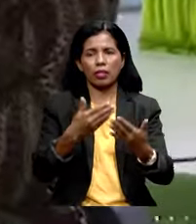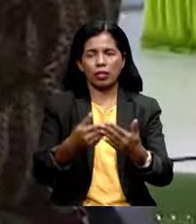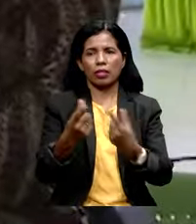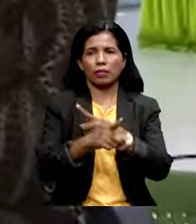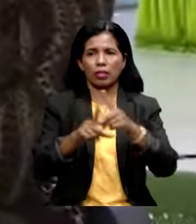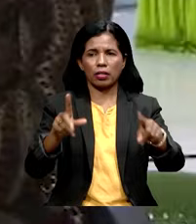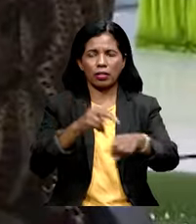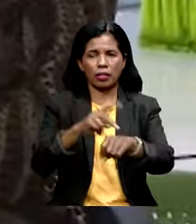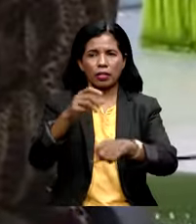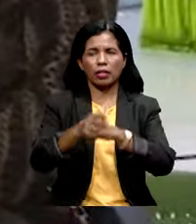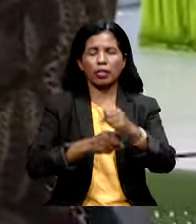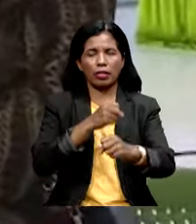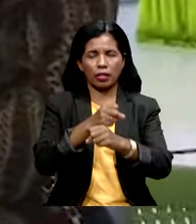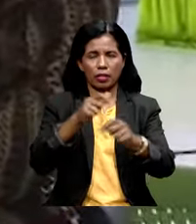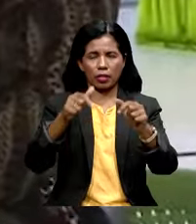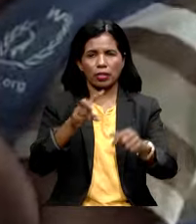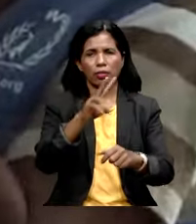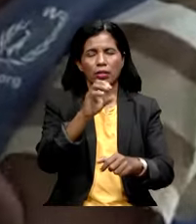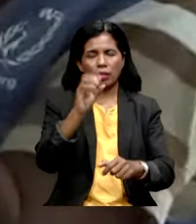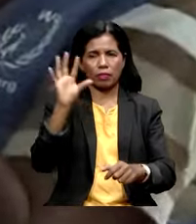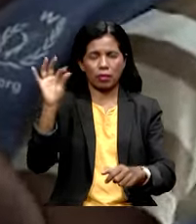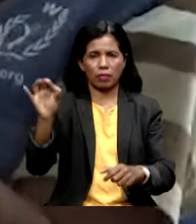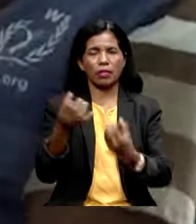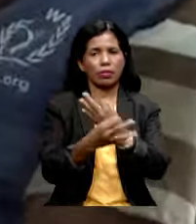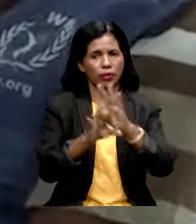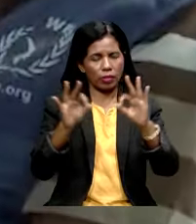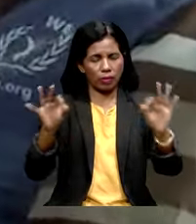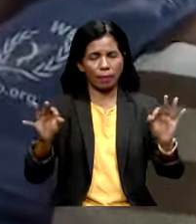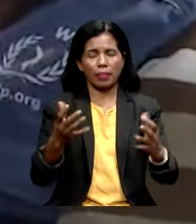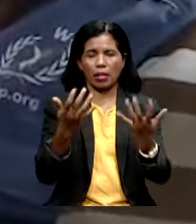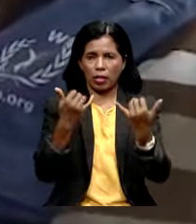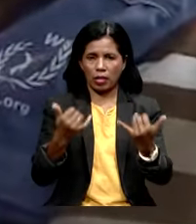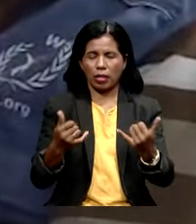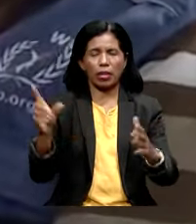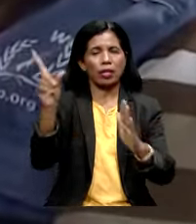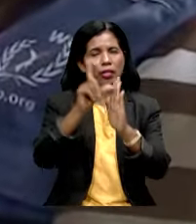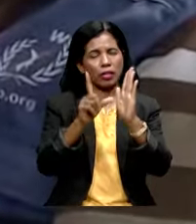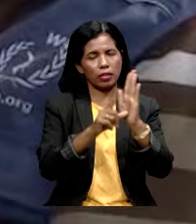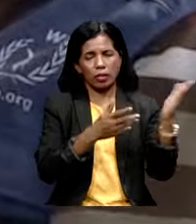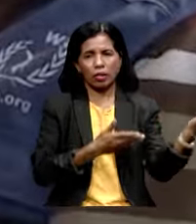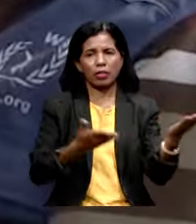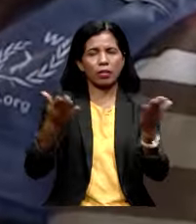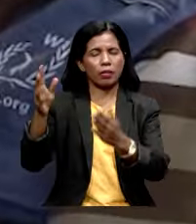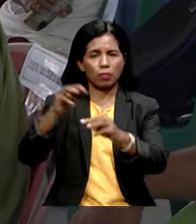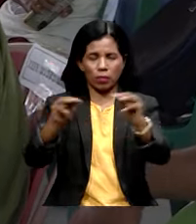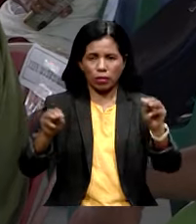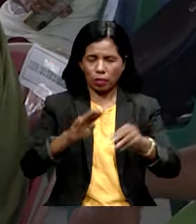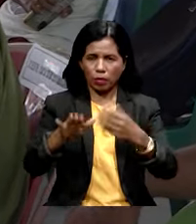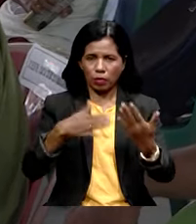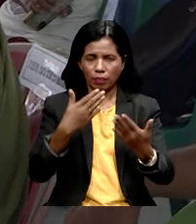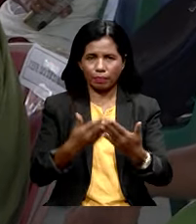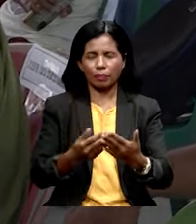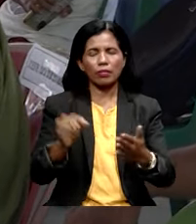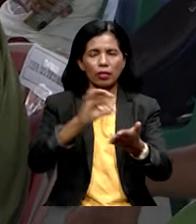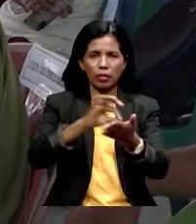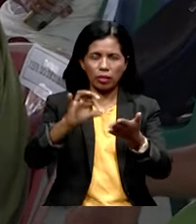Libertação Nacional e atinan Rihun Ruacia finaliza ona, no redal ne lista refere a Ruka Faliba município Roto,